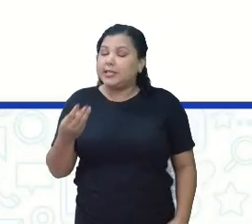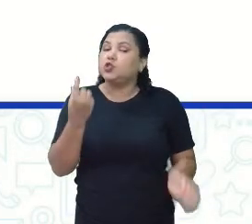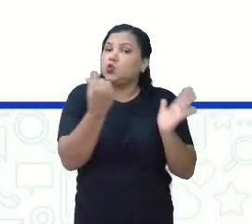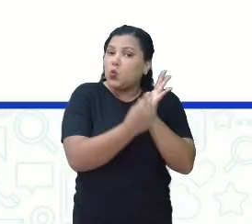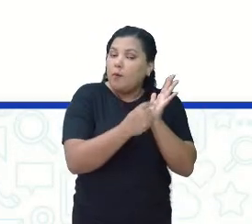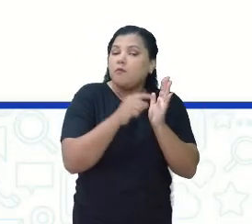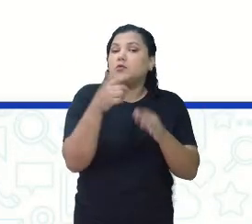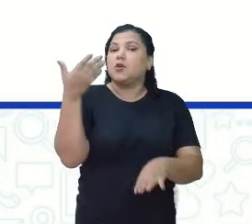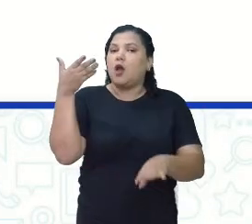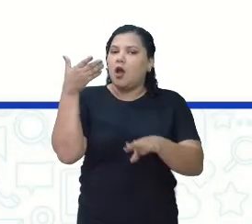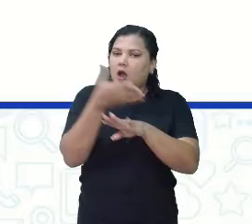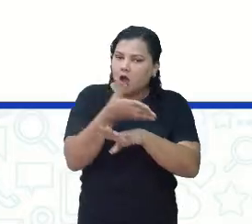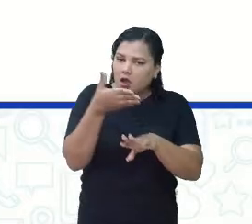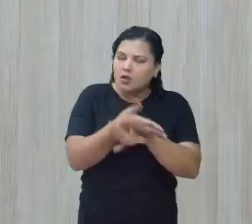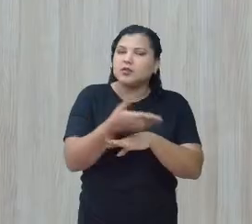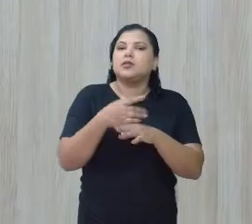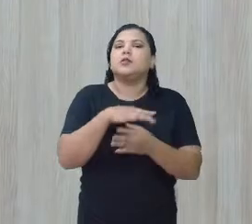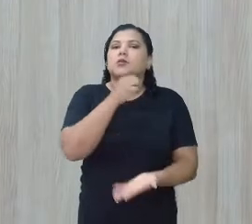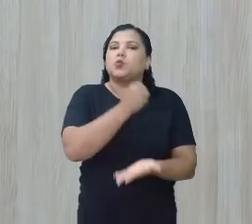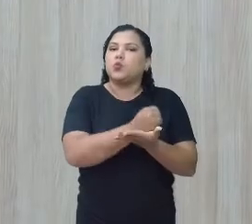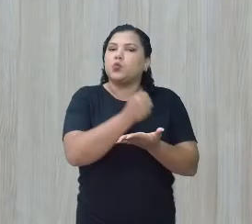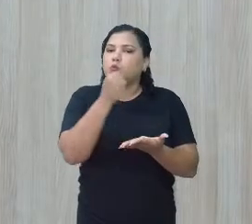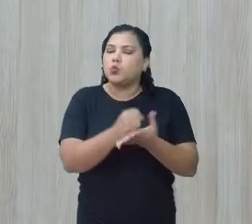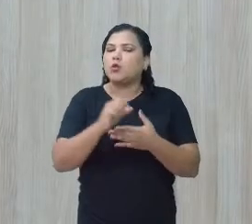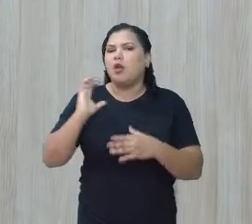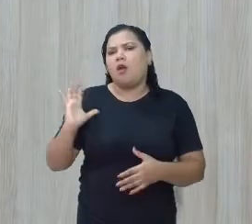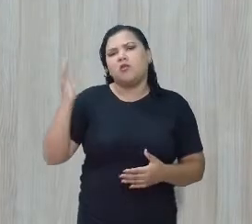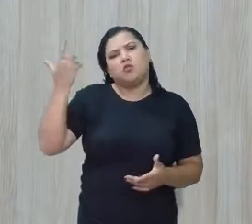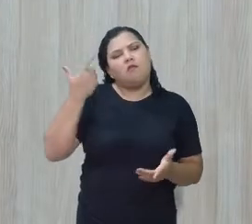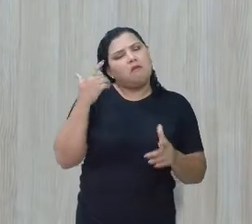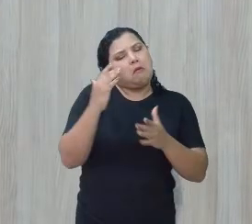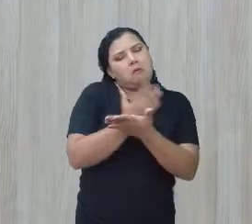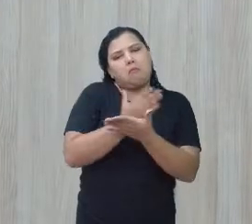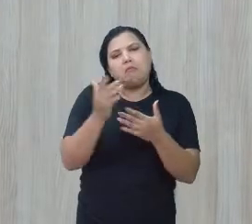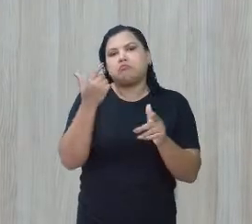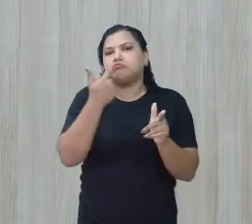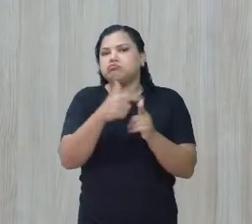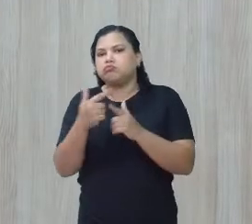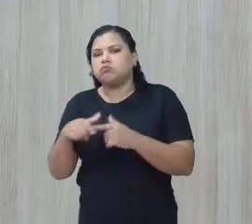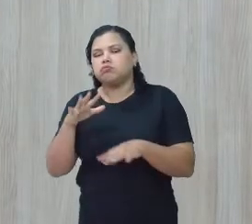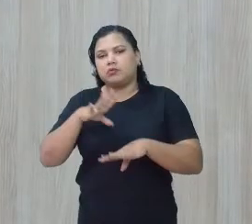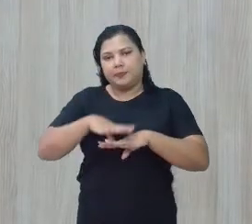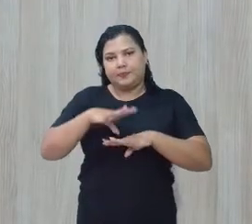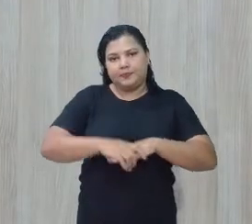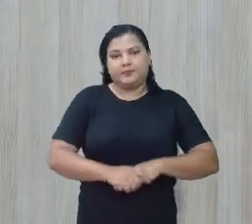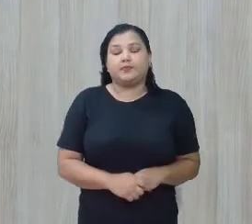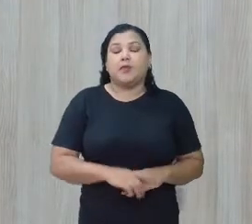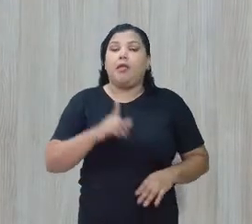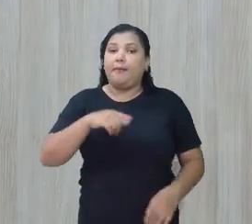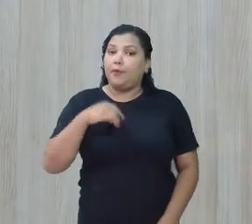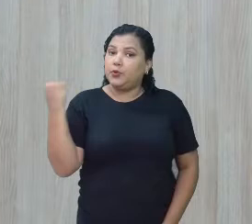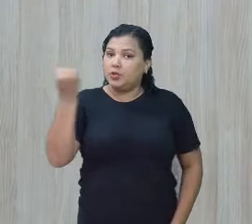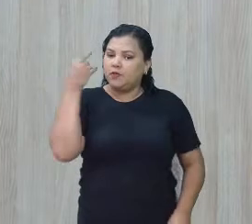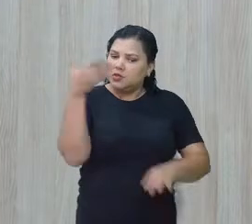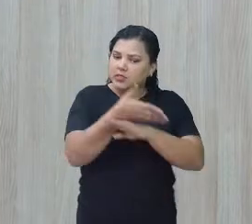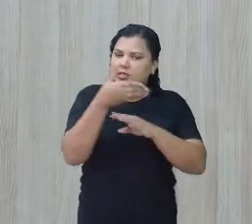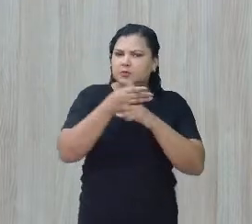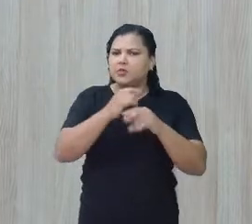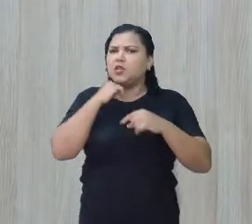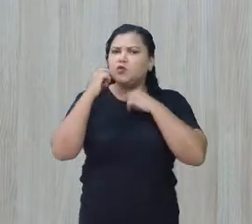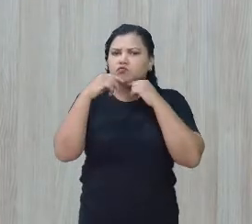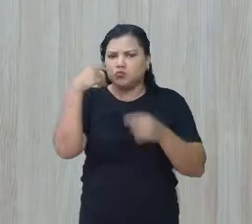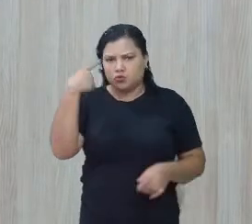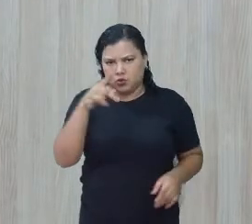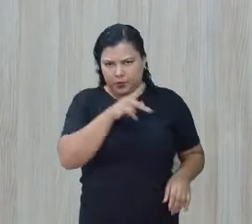você consegue acessar esse documento e resolver algumas questões, tá bom? É importante que vocês acessem até para tirar dúvida com o professor